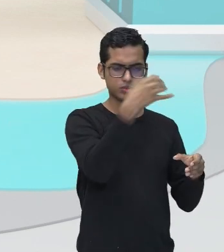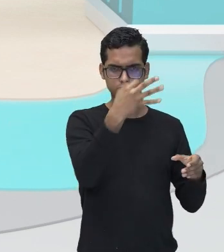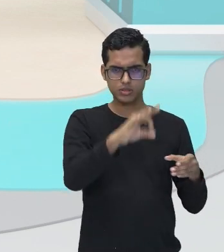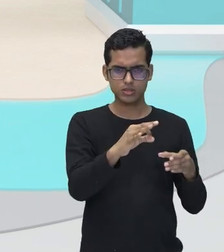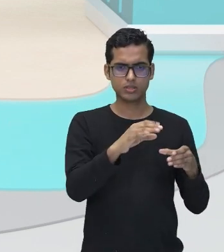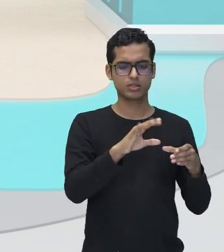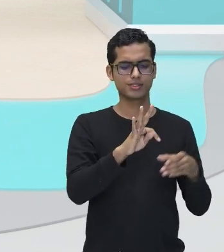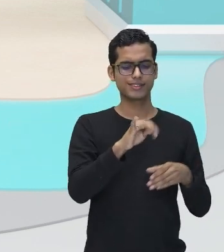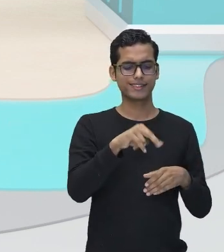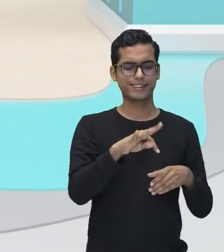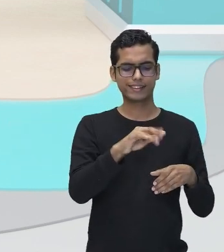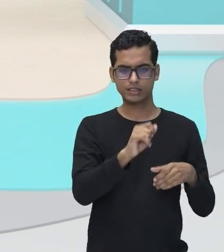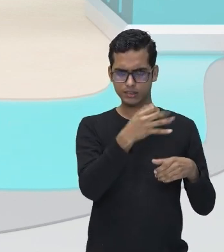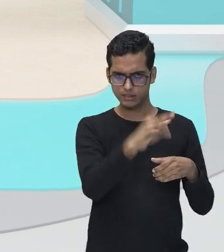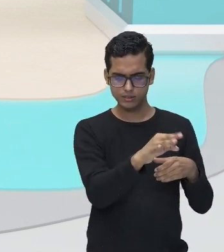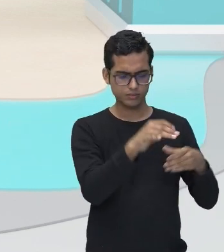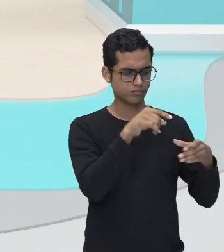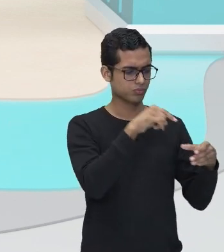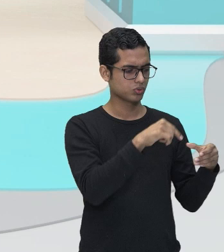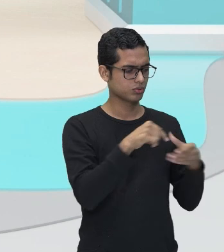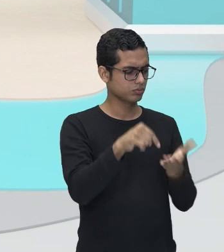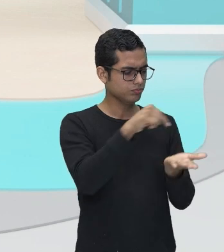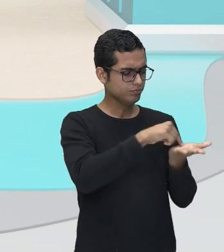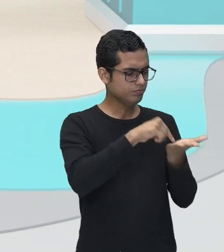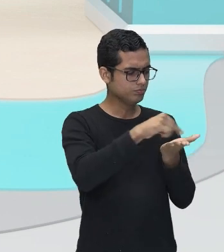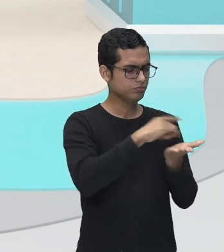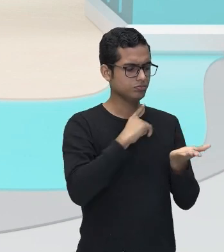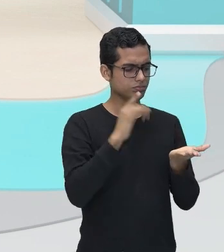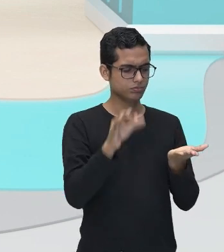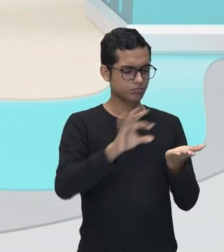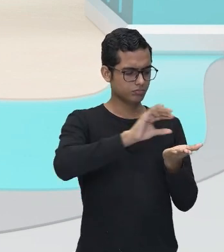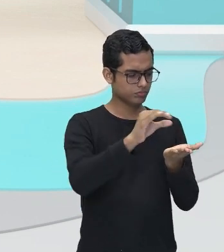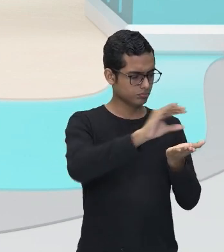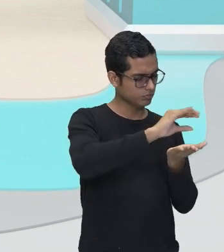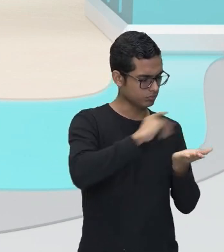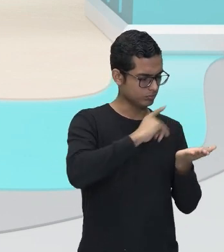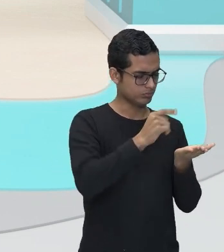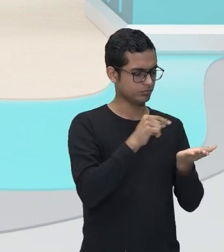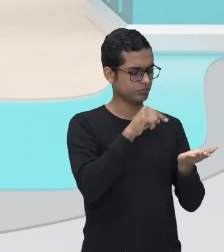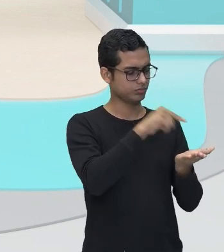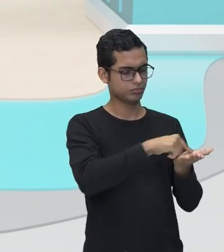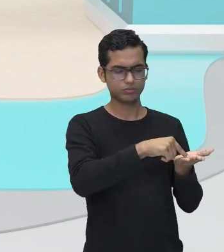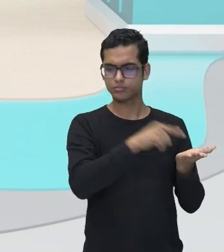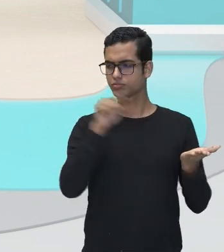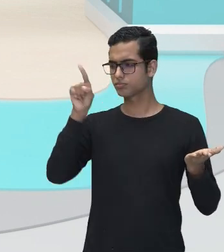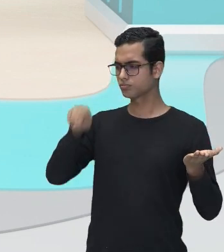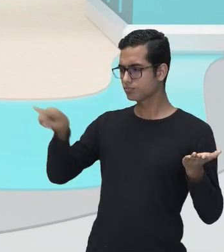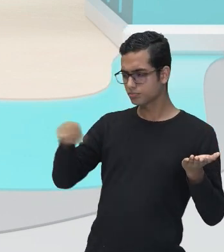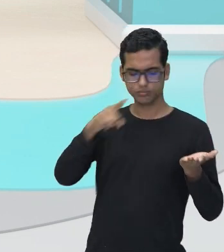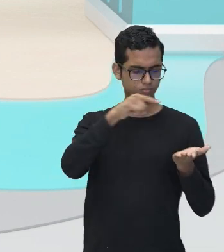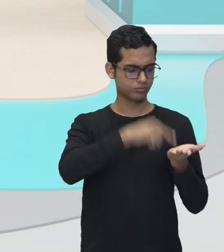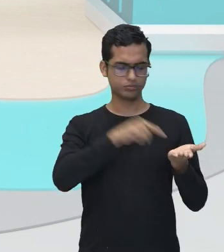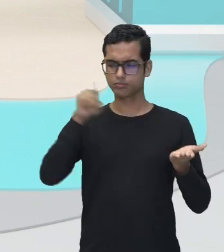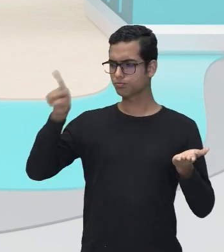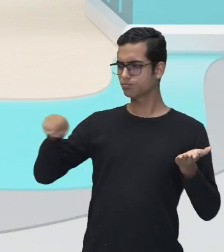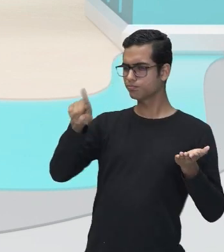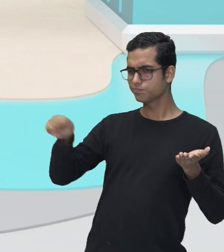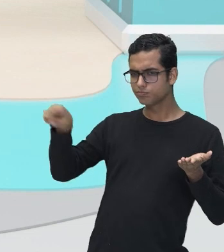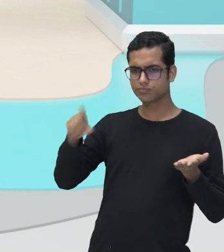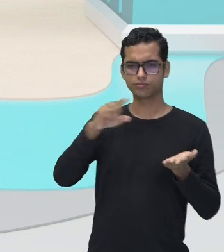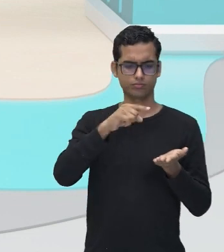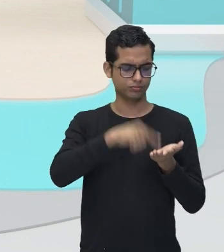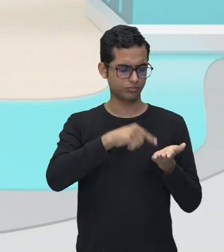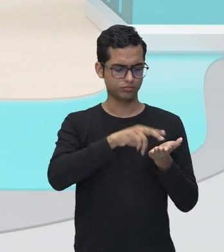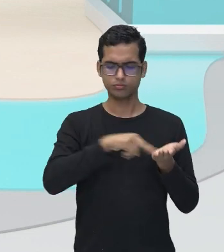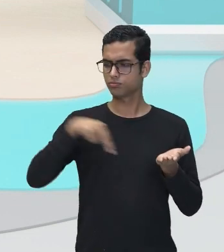na tela. E quando ele vai iniciar essa obra, ele vai fazer o quê? Ele vai pegar o